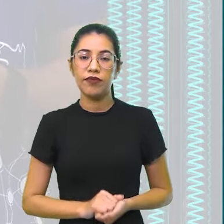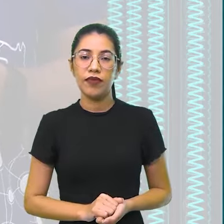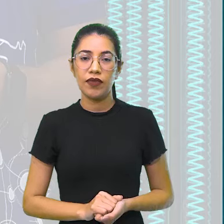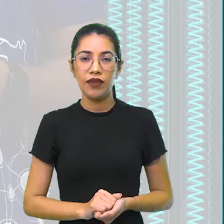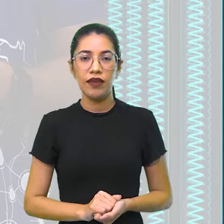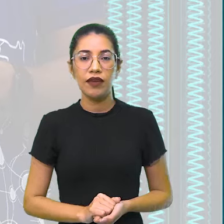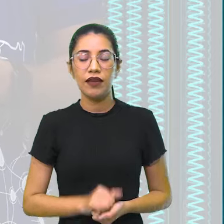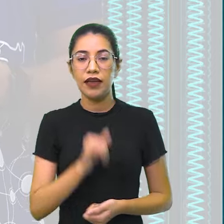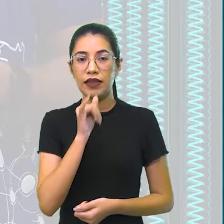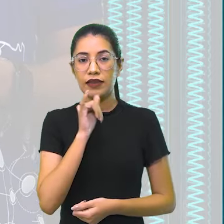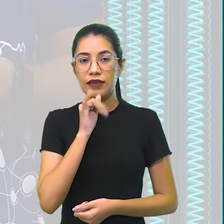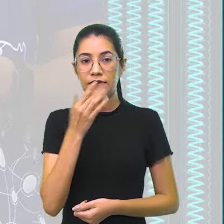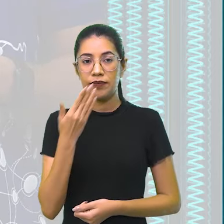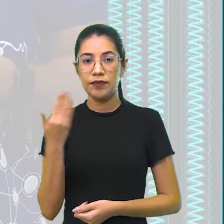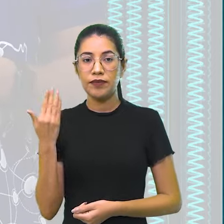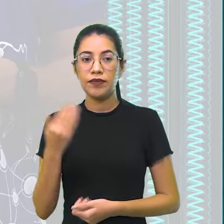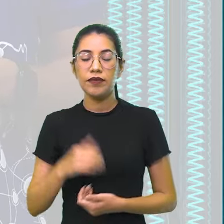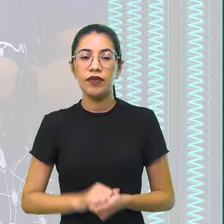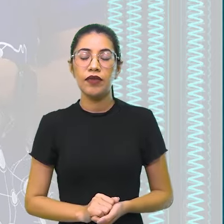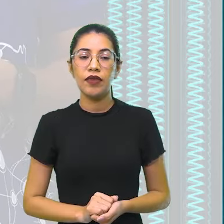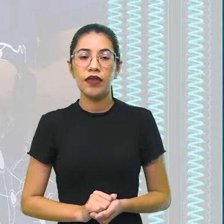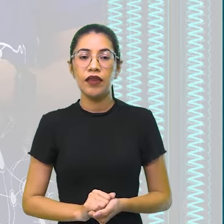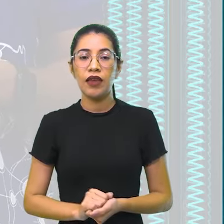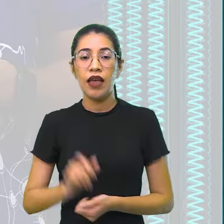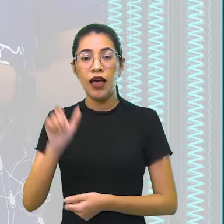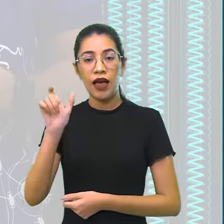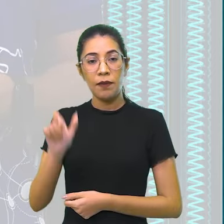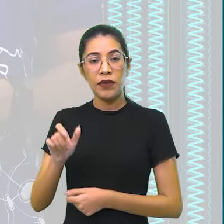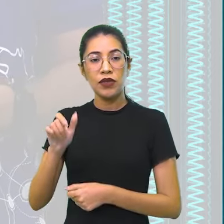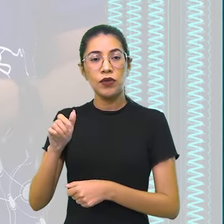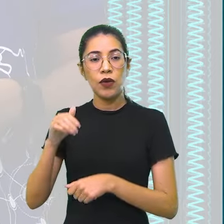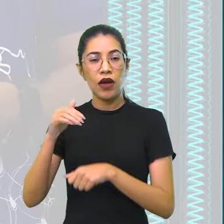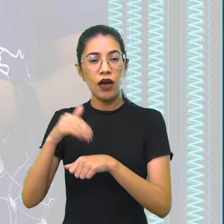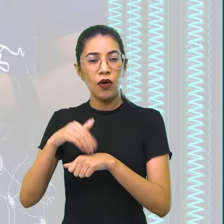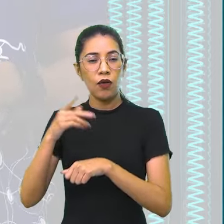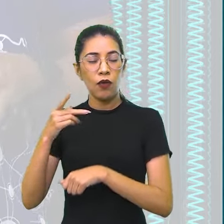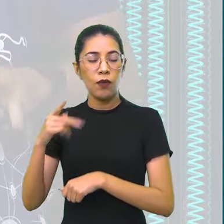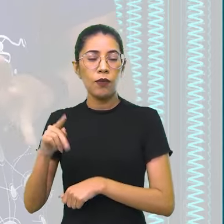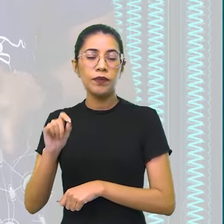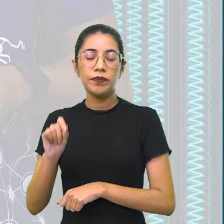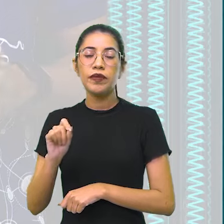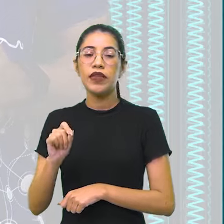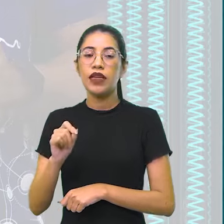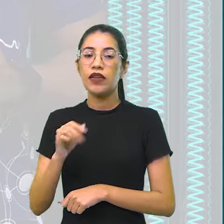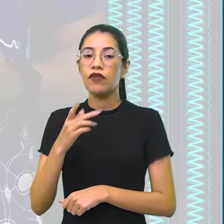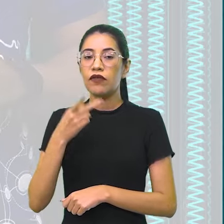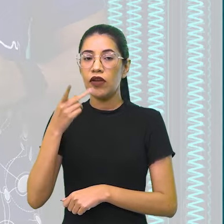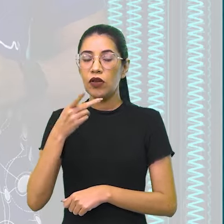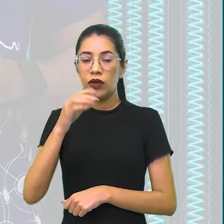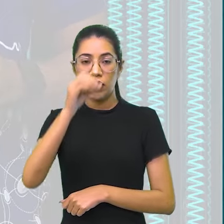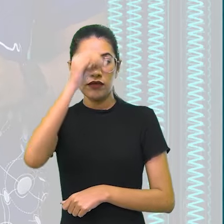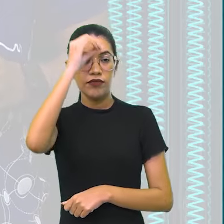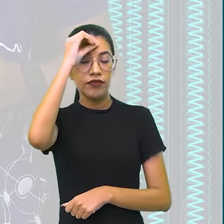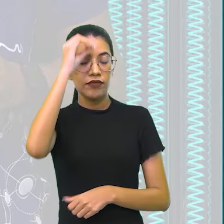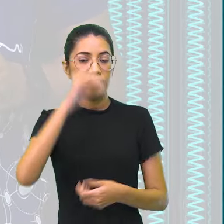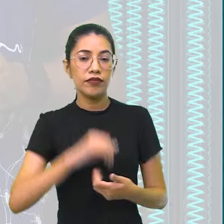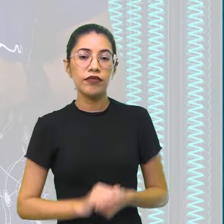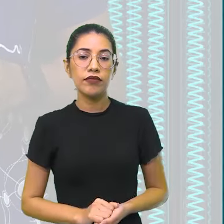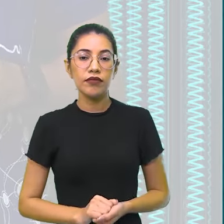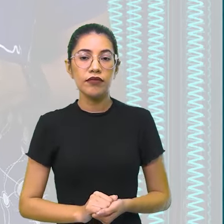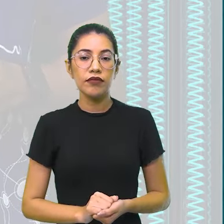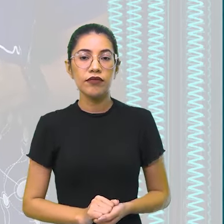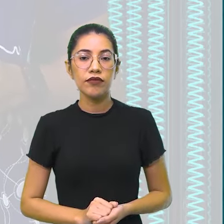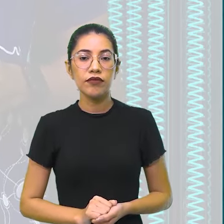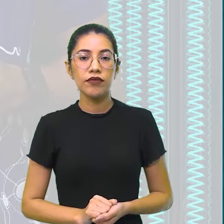exemplo. O réu afirmou que era inocente, né? Então, não necessariamente ali o réu...